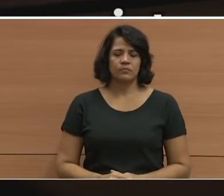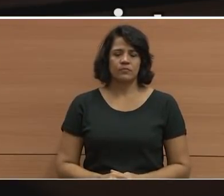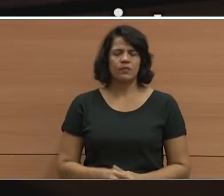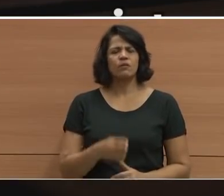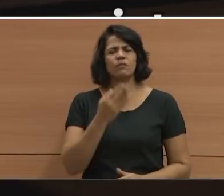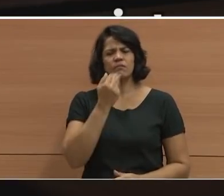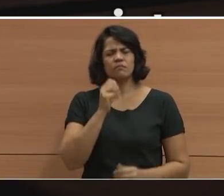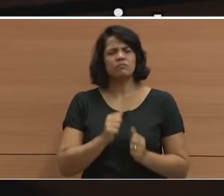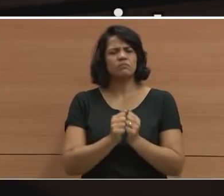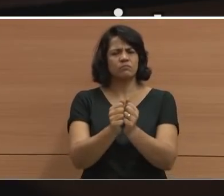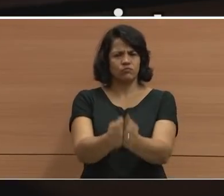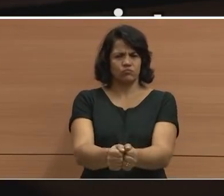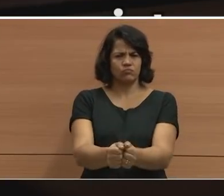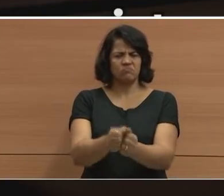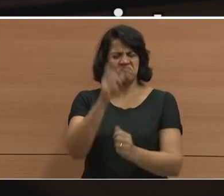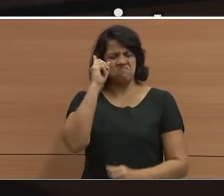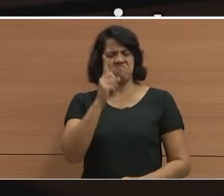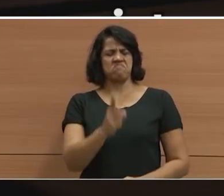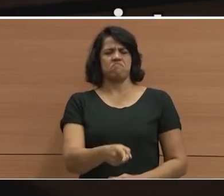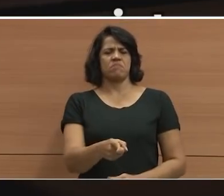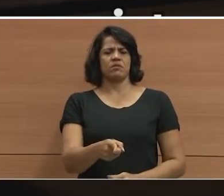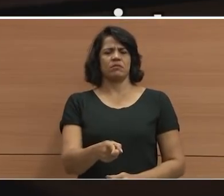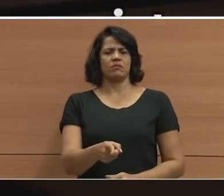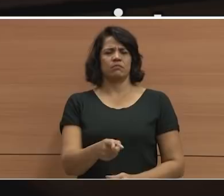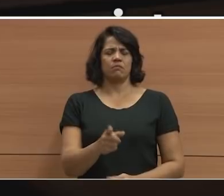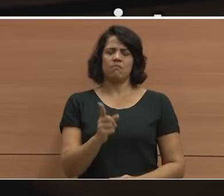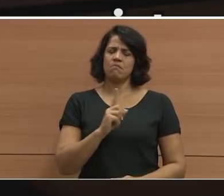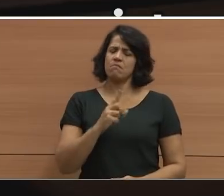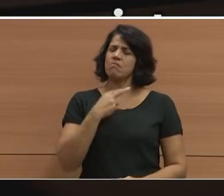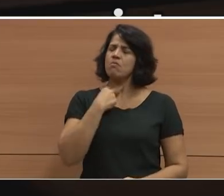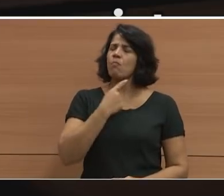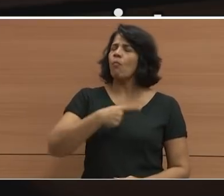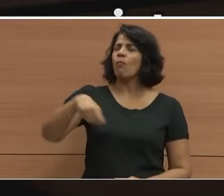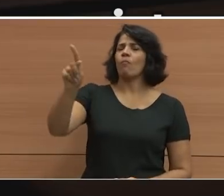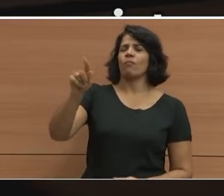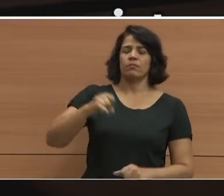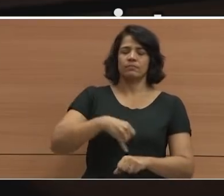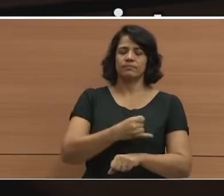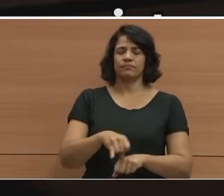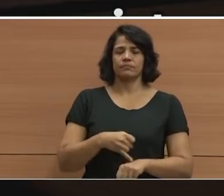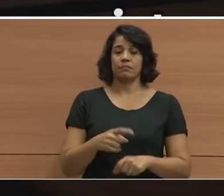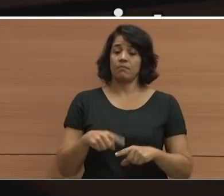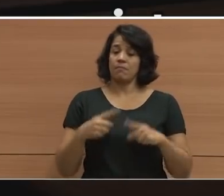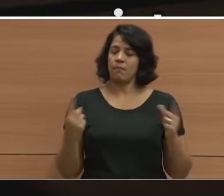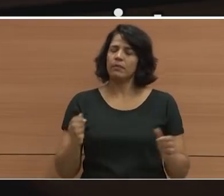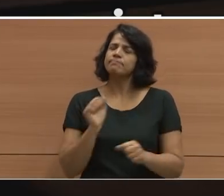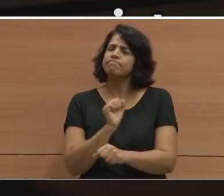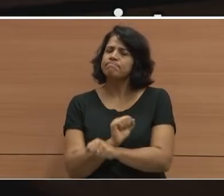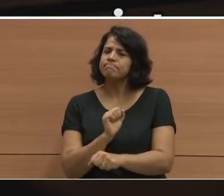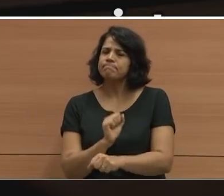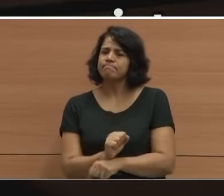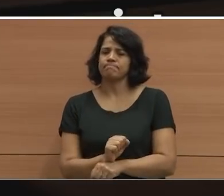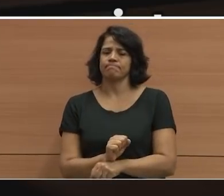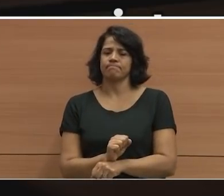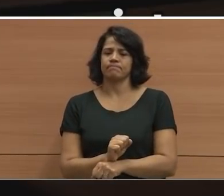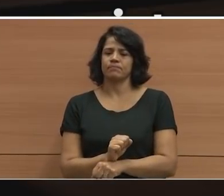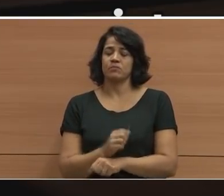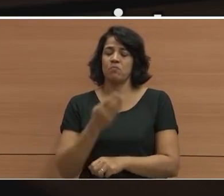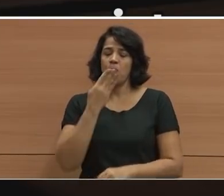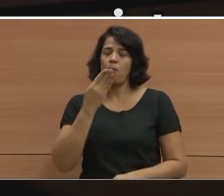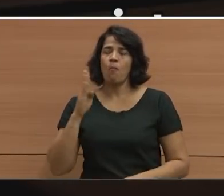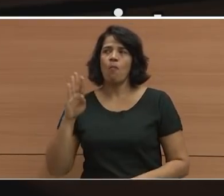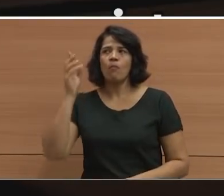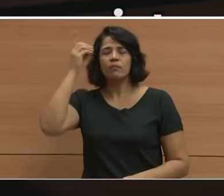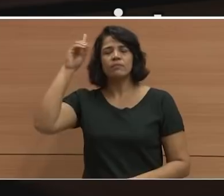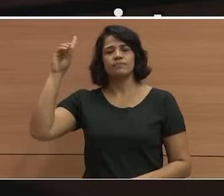com eles, determinou-lhes que não se ausentassem de Jerusalém, mas que esperassem a promessa do Pai,